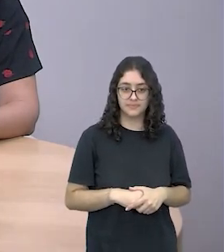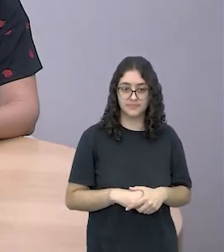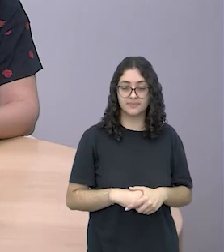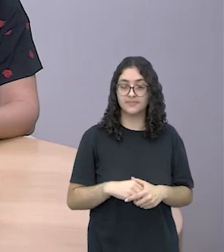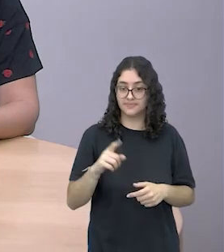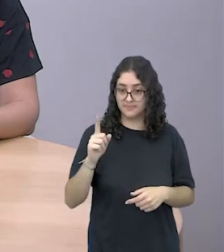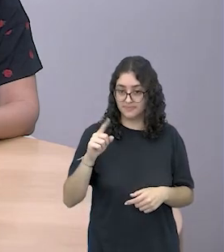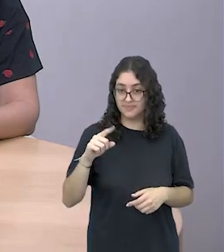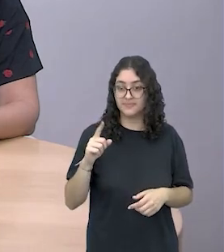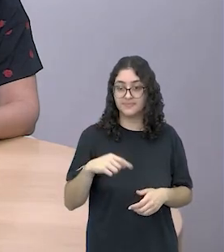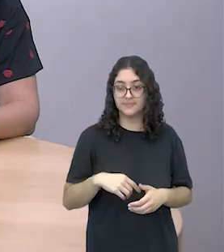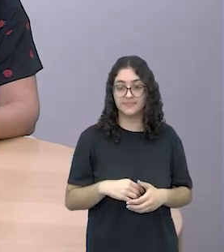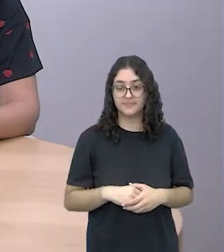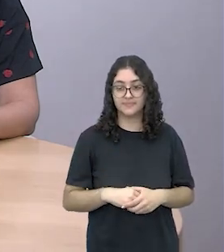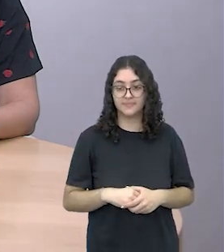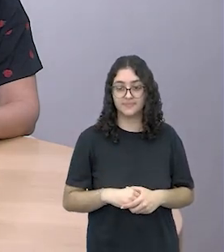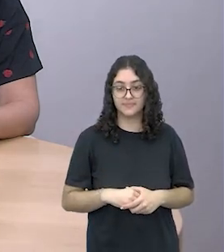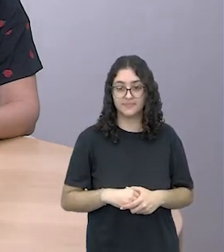Isso.